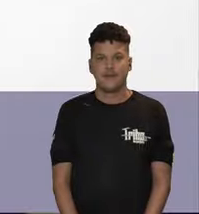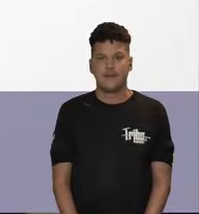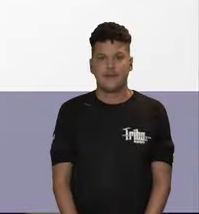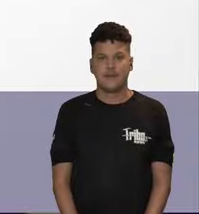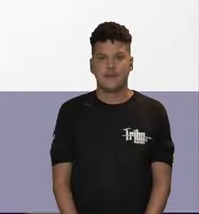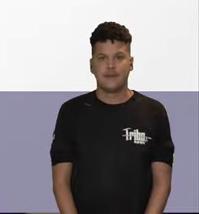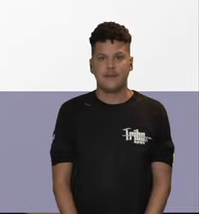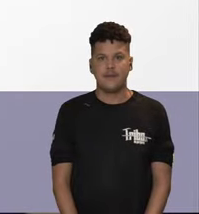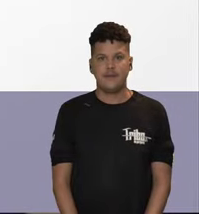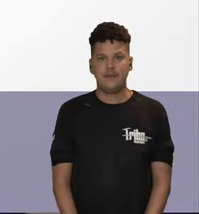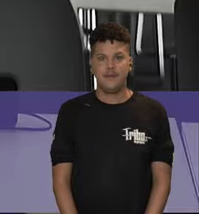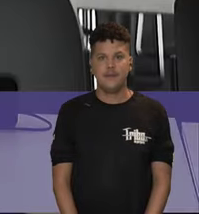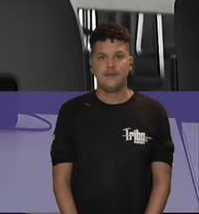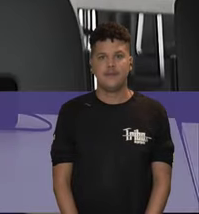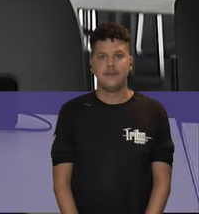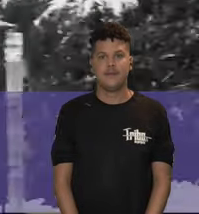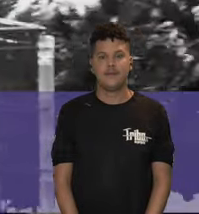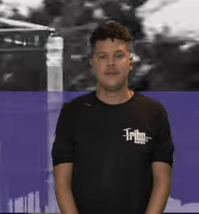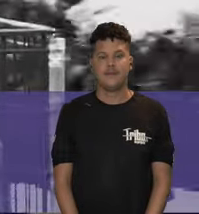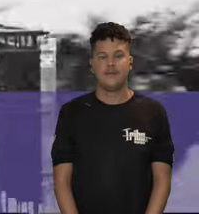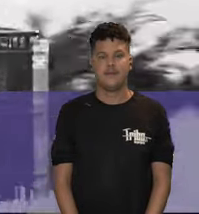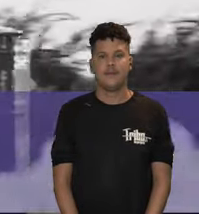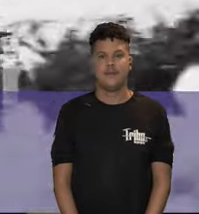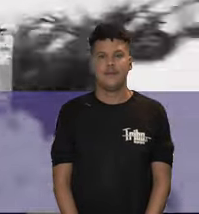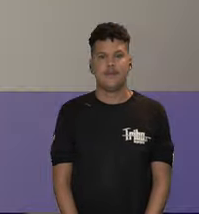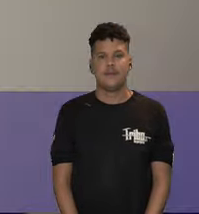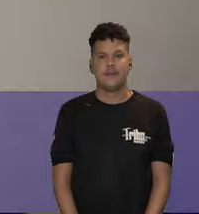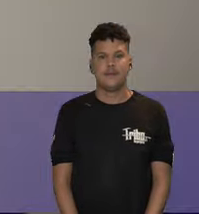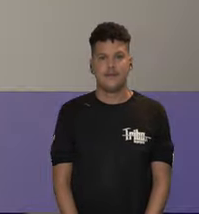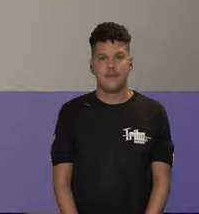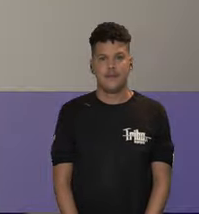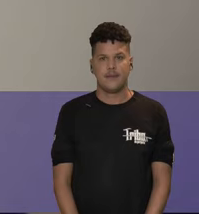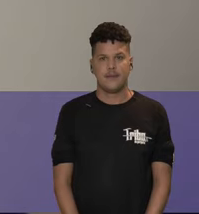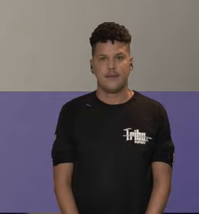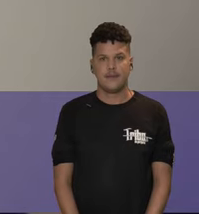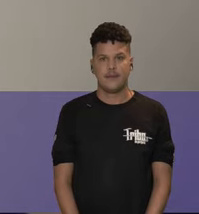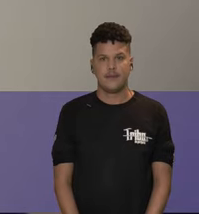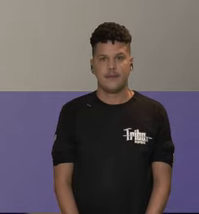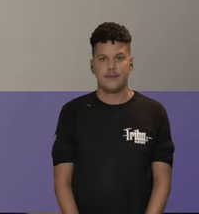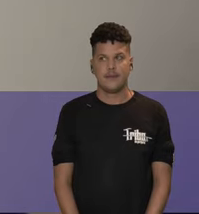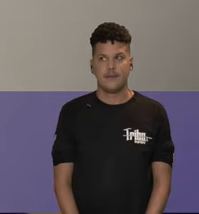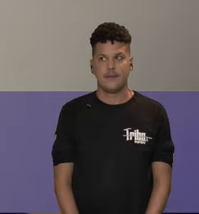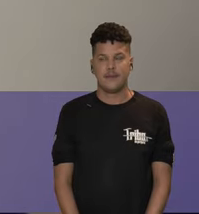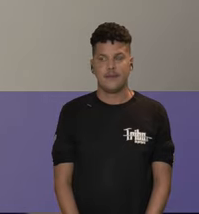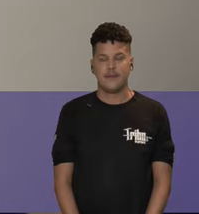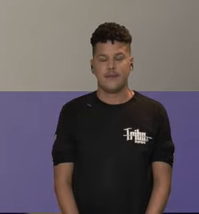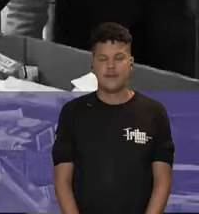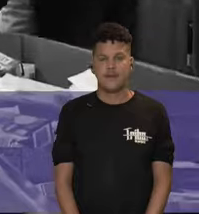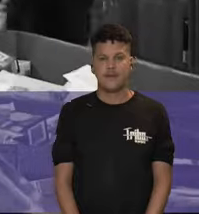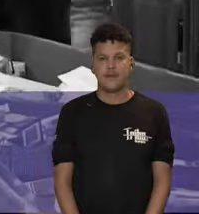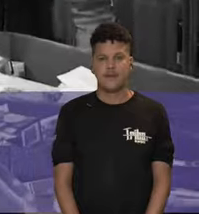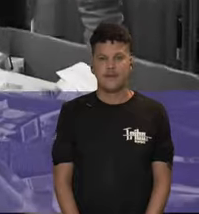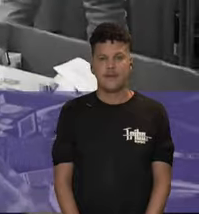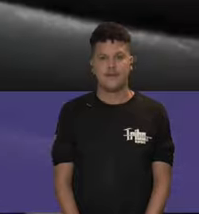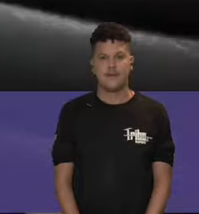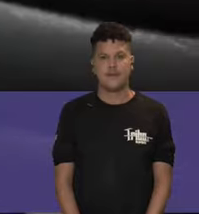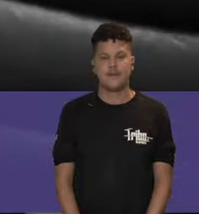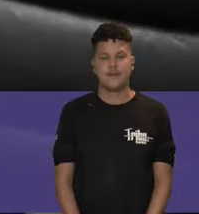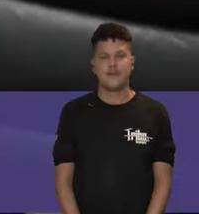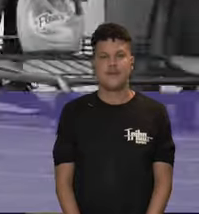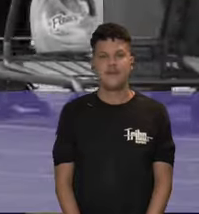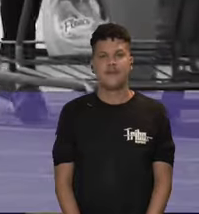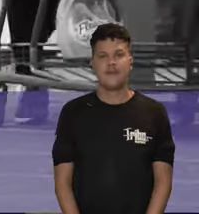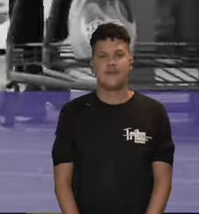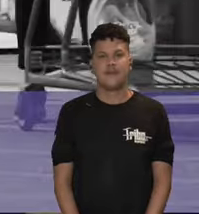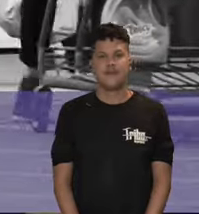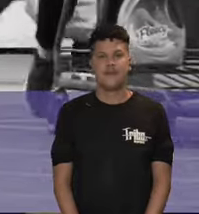cheias e mesmo assim ainda bate aquele medo de faltar comida. Será que o que eu tenho vai dar? Mercados lotados? Enjoei de comer isso, vou